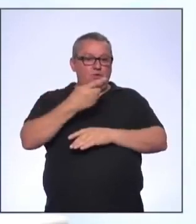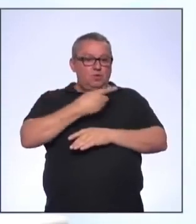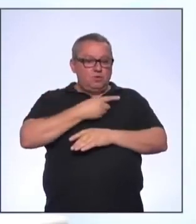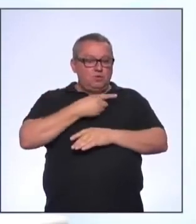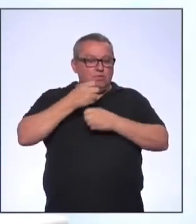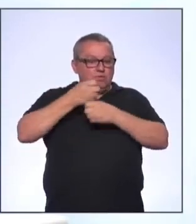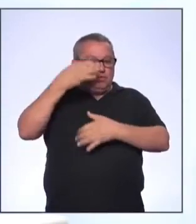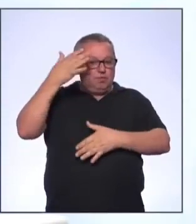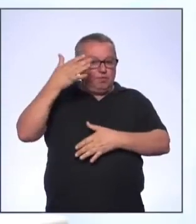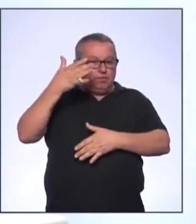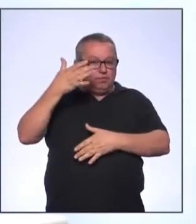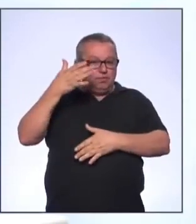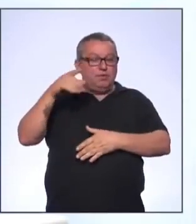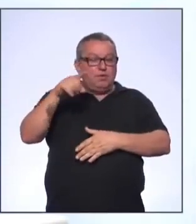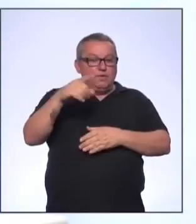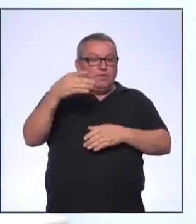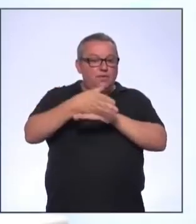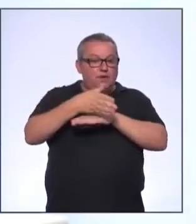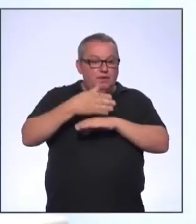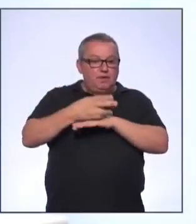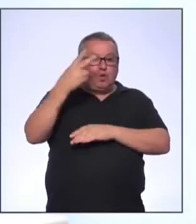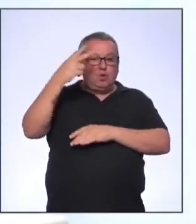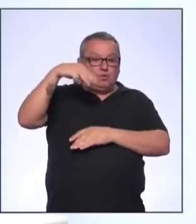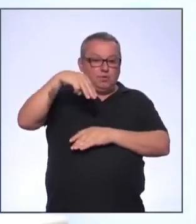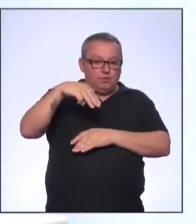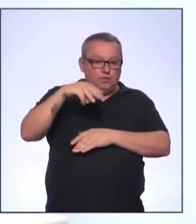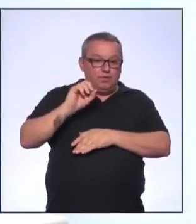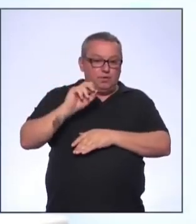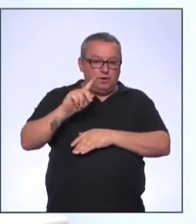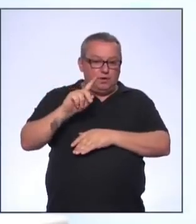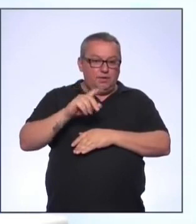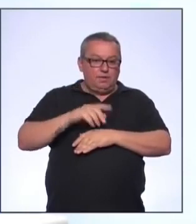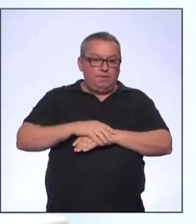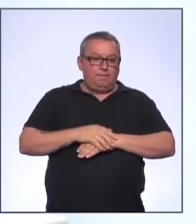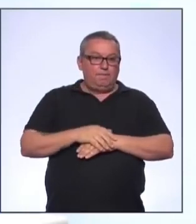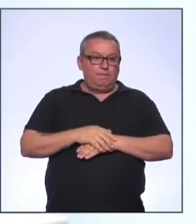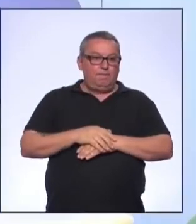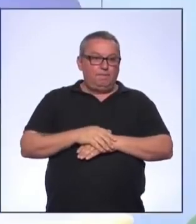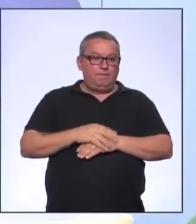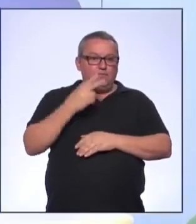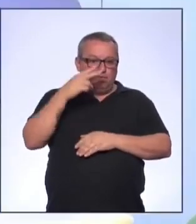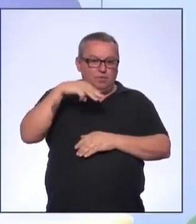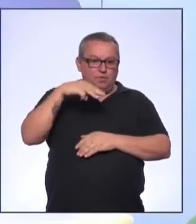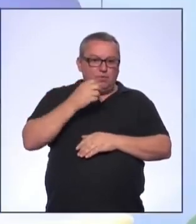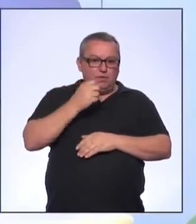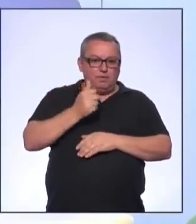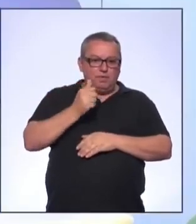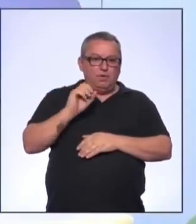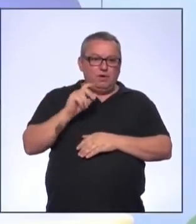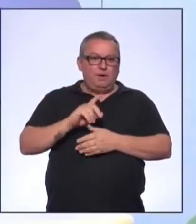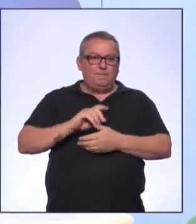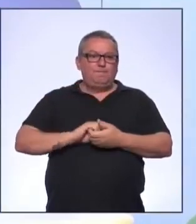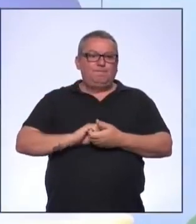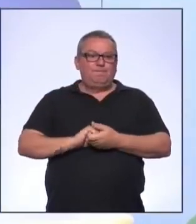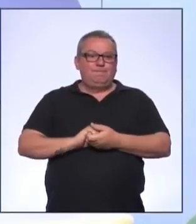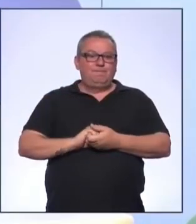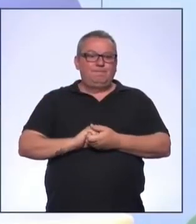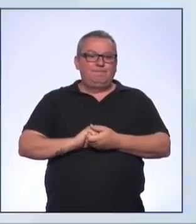atentos? Então, para vocês participarem conosco, 2 minutinhos. Então, 2 minutos, professor? 2 minutos? 2 minutos, está tranquilo. Ok, vamos lá. Muito bom.